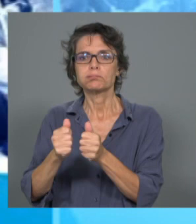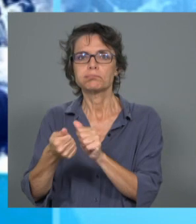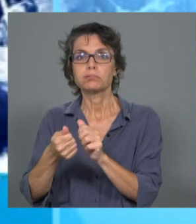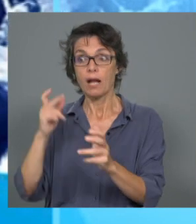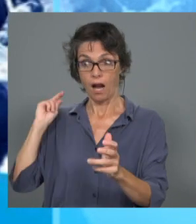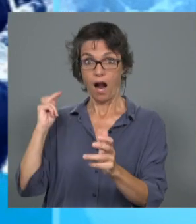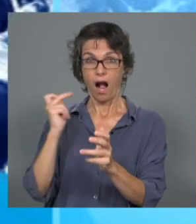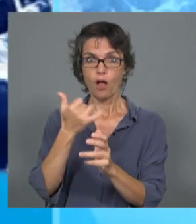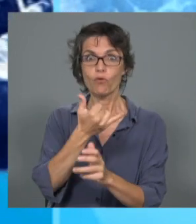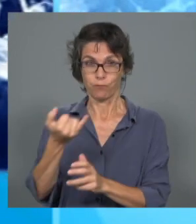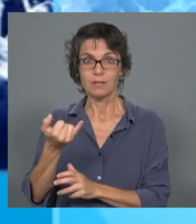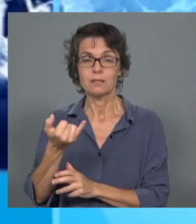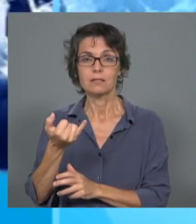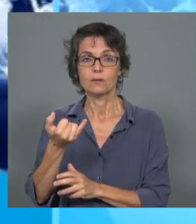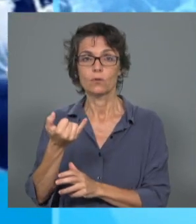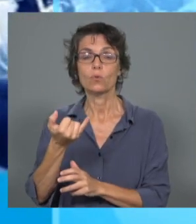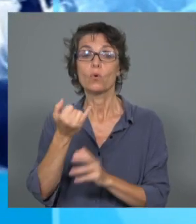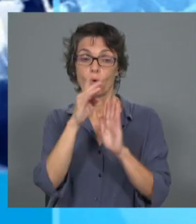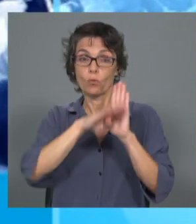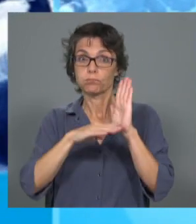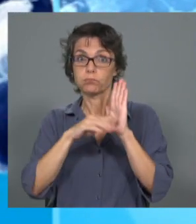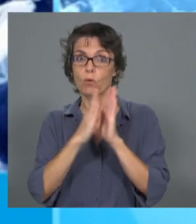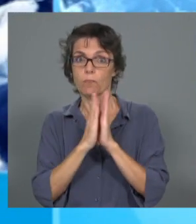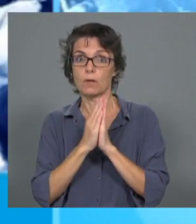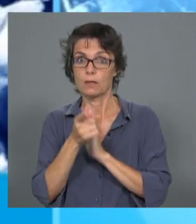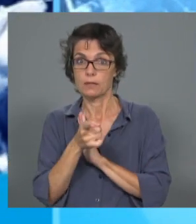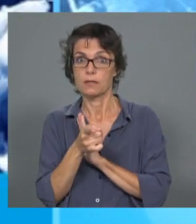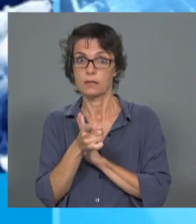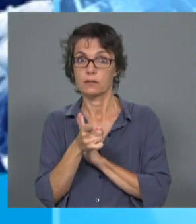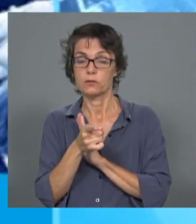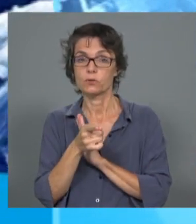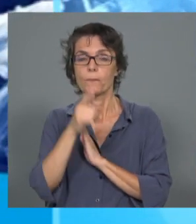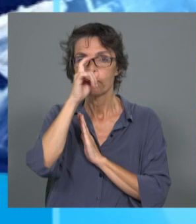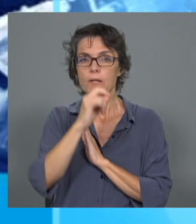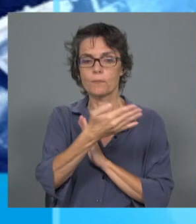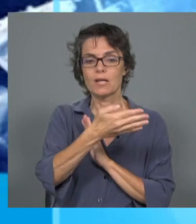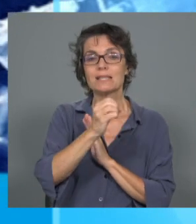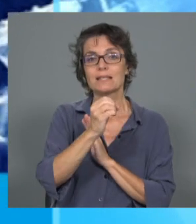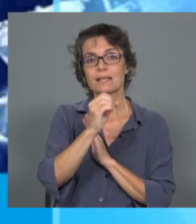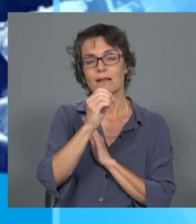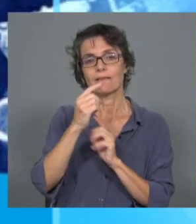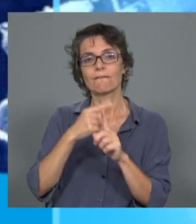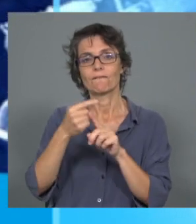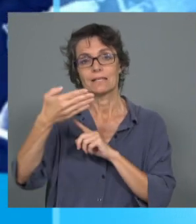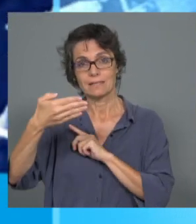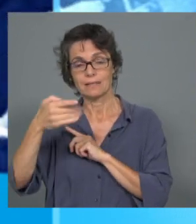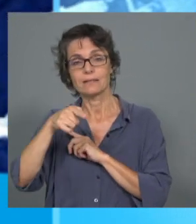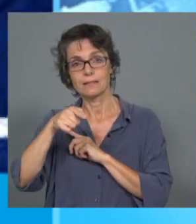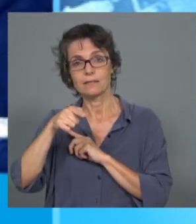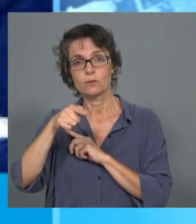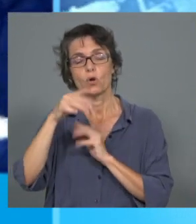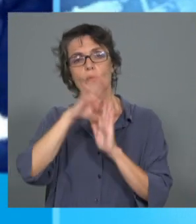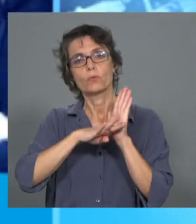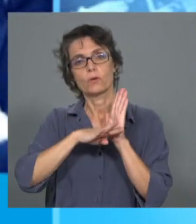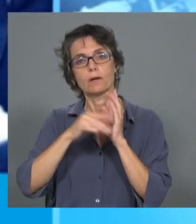anos da Fé dos Homens para recordar o 70 vezes 7 da iniciativa do padre António Rego.